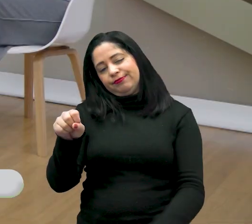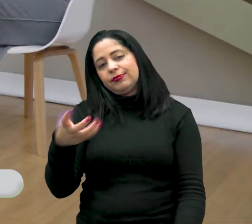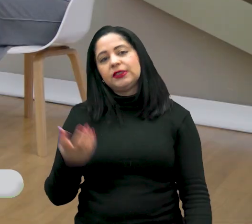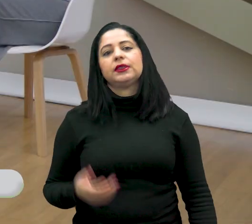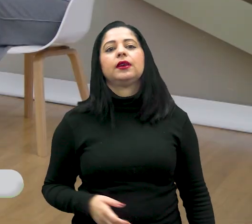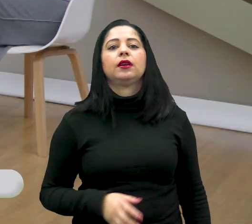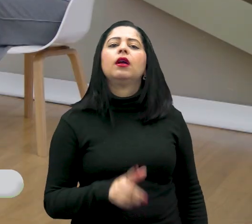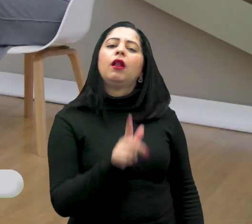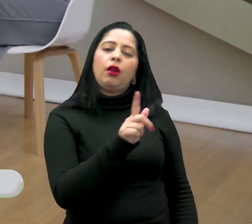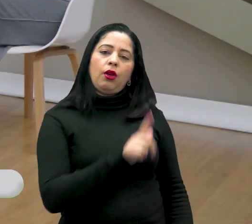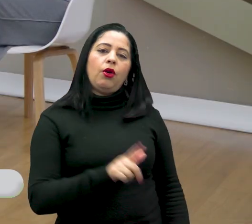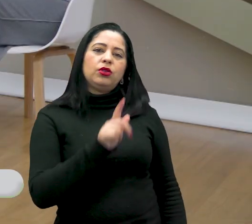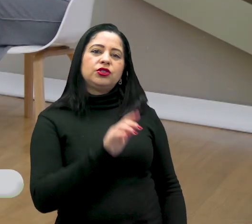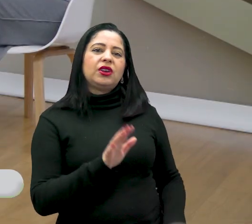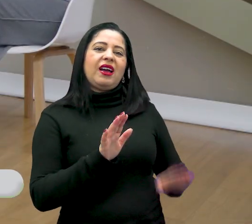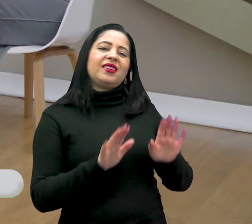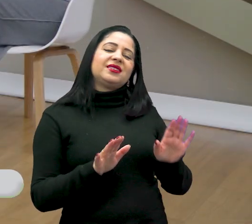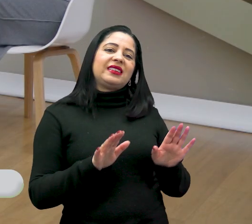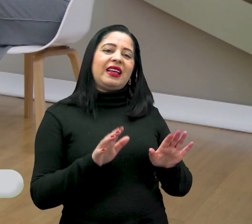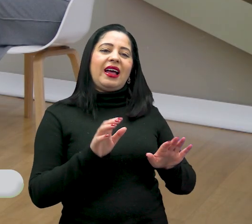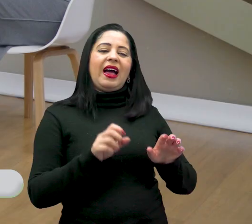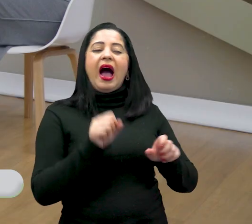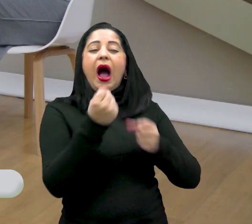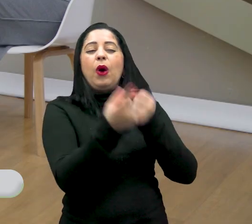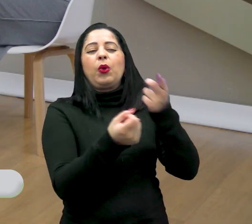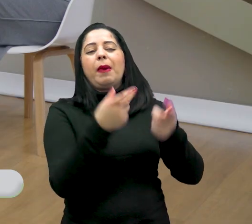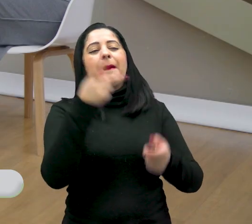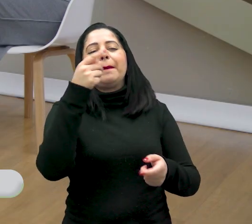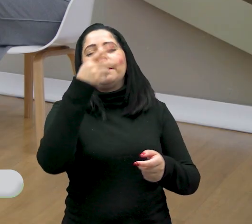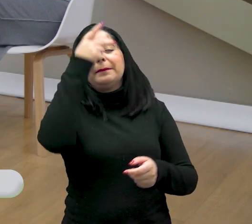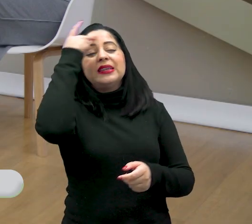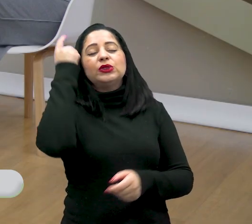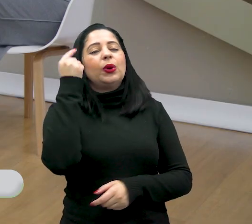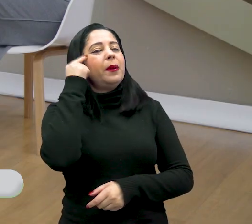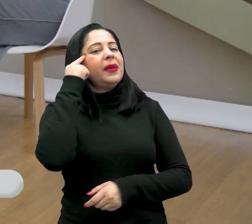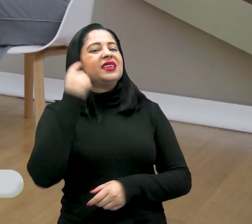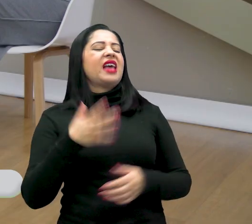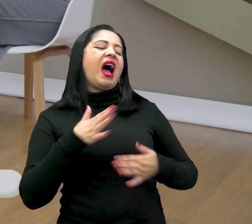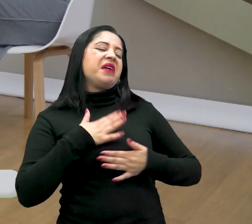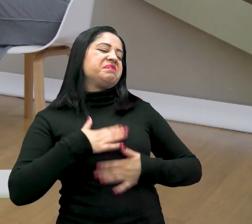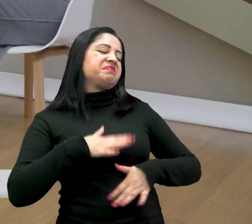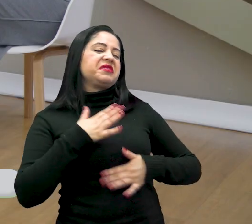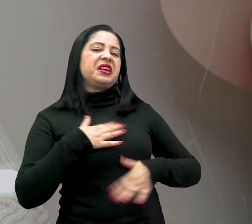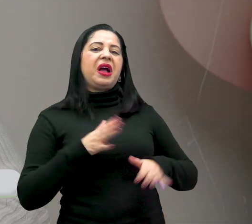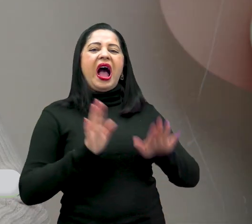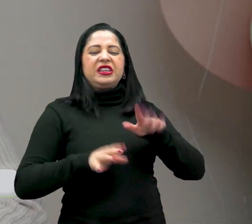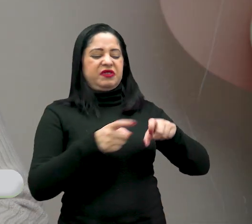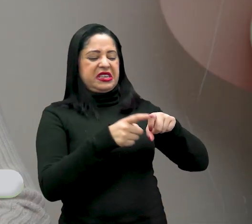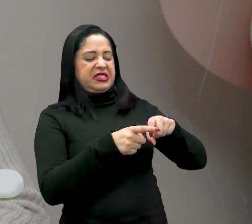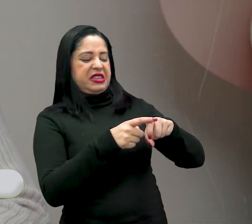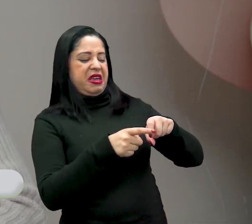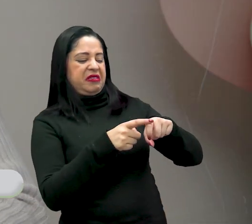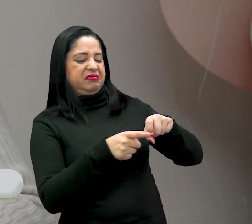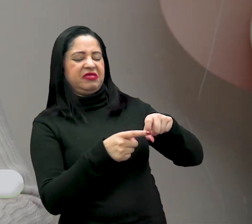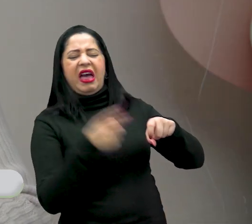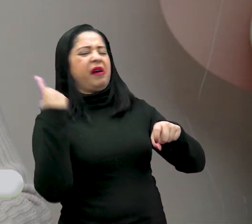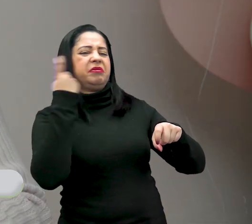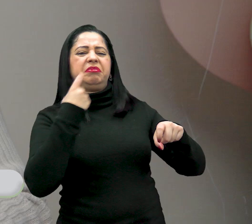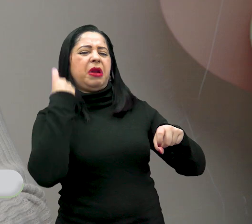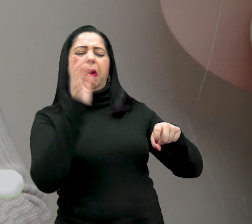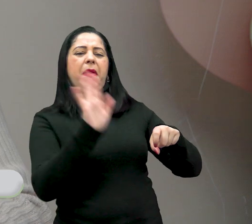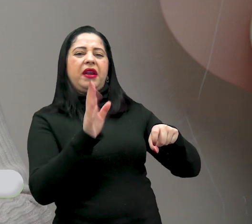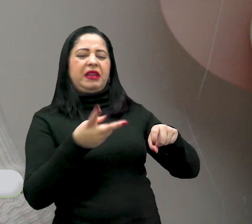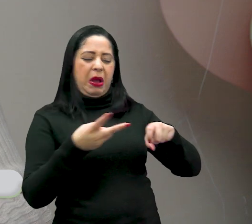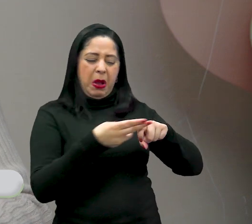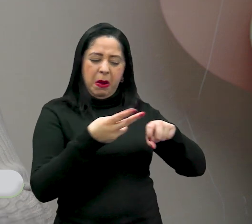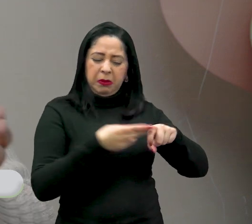Fugir. Agora, vai ter gente que vai assistir aí e vai falar, então quer dizer que é mais tranquilo, de repente eu tive alguma fratura, alguma lesão, não vou precisar me